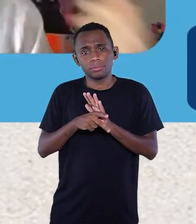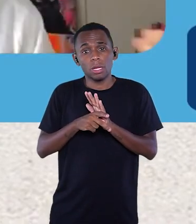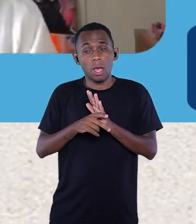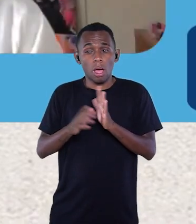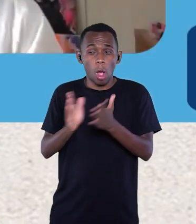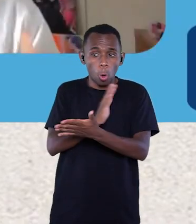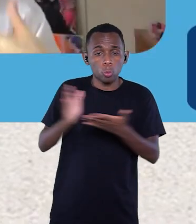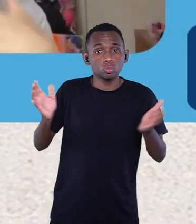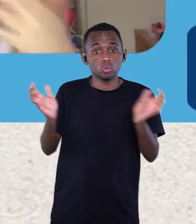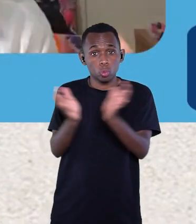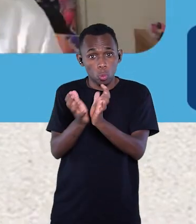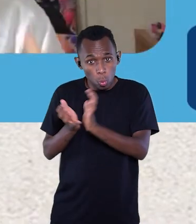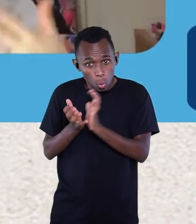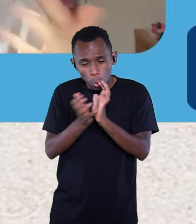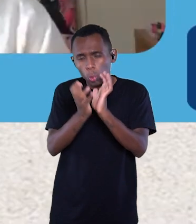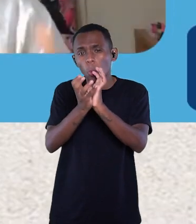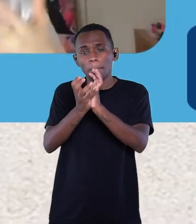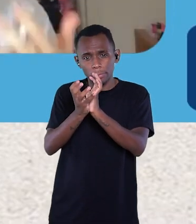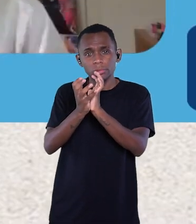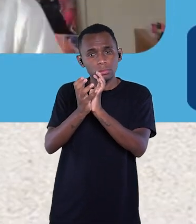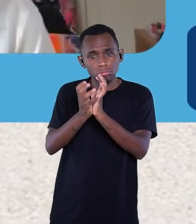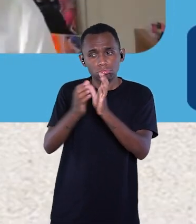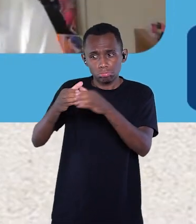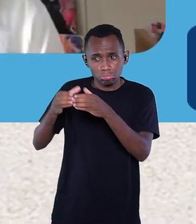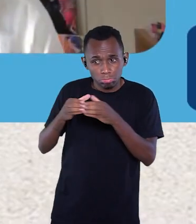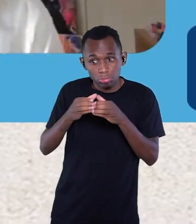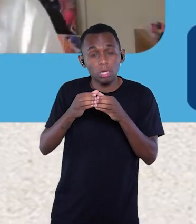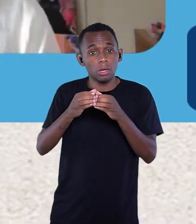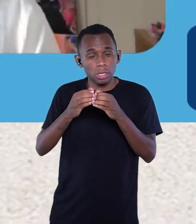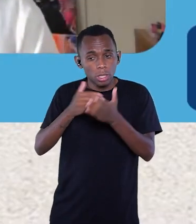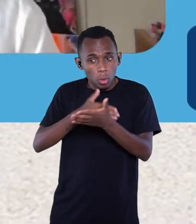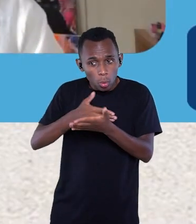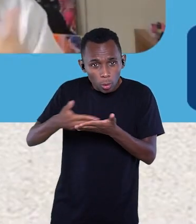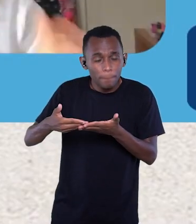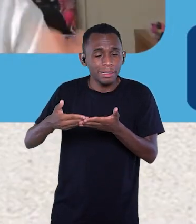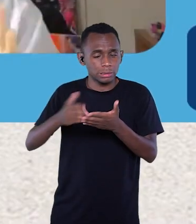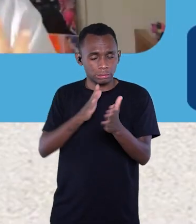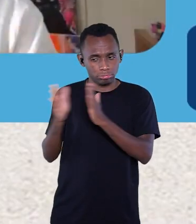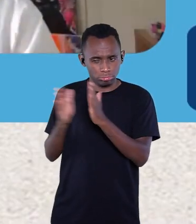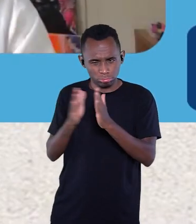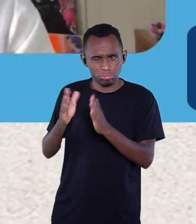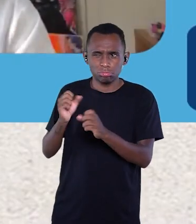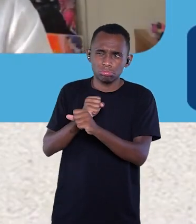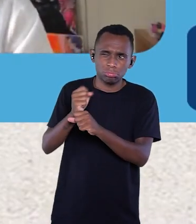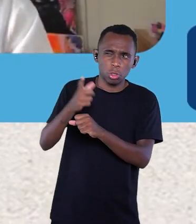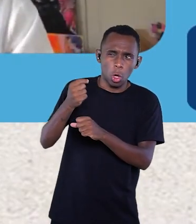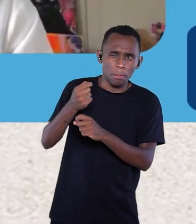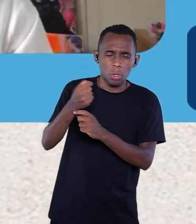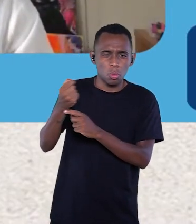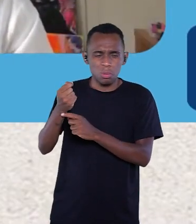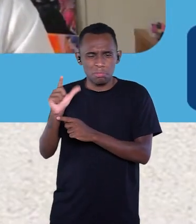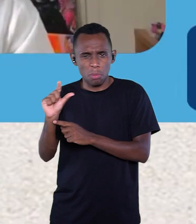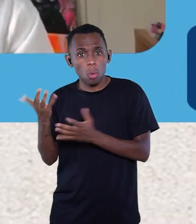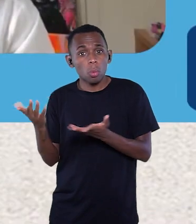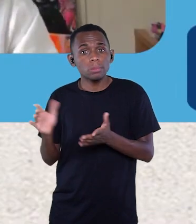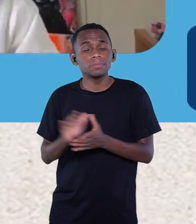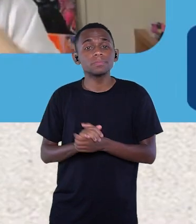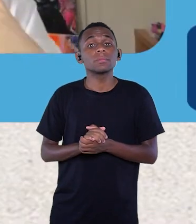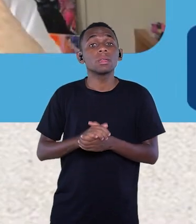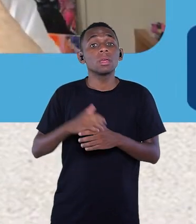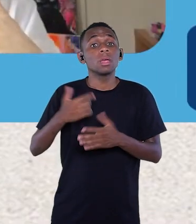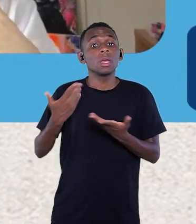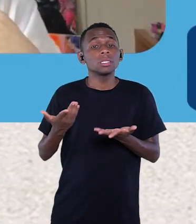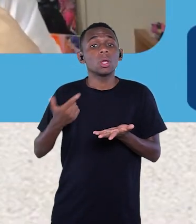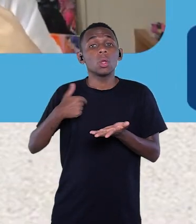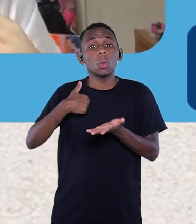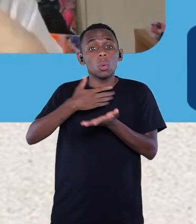alguns grupos, né? Assim, algumas comunidades que começam mais ou menos nessa época, assim, 2000 e pouquinho, mas eu